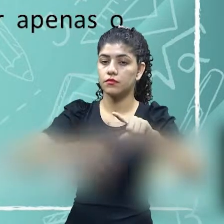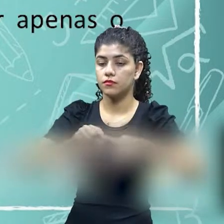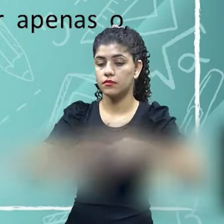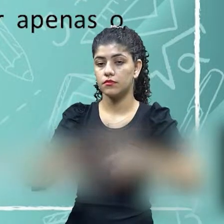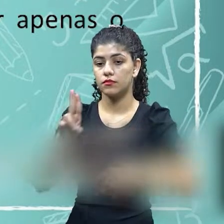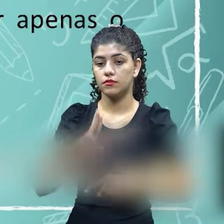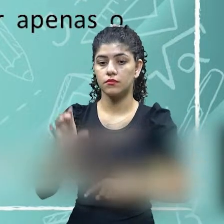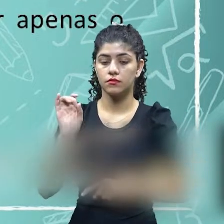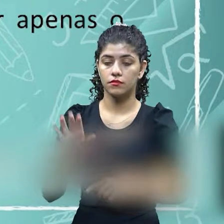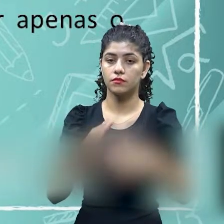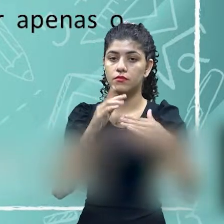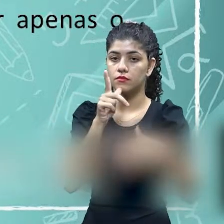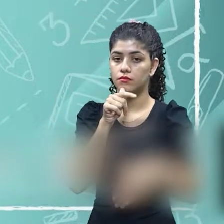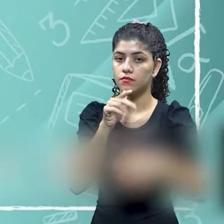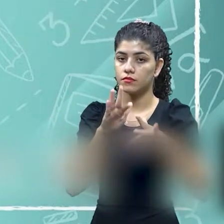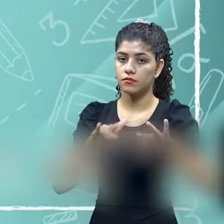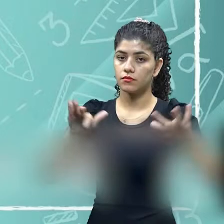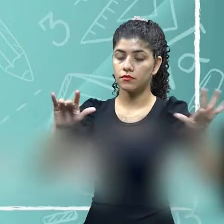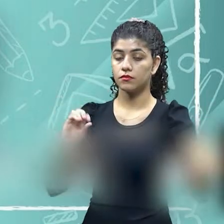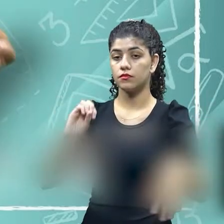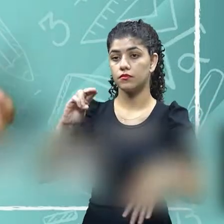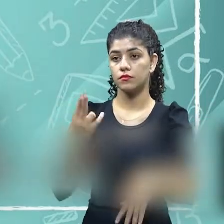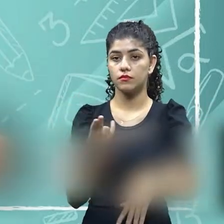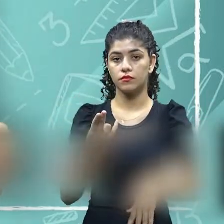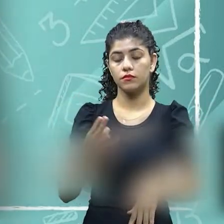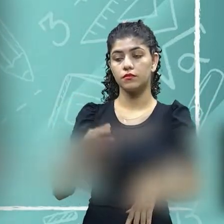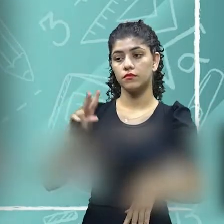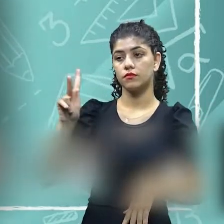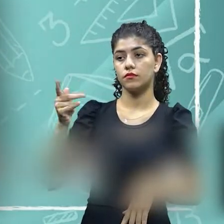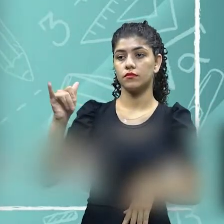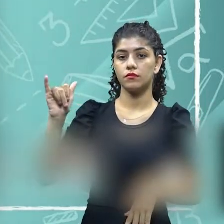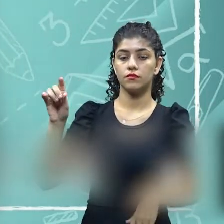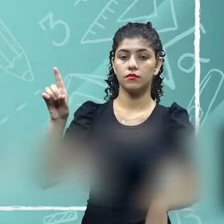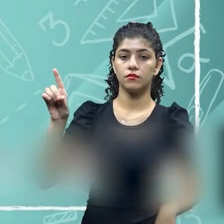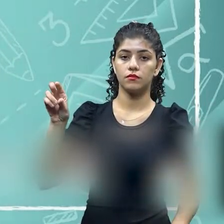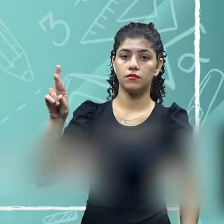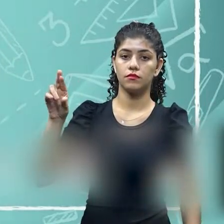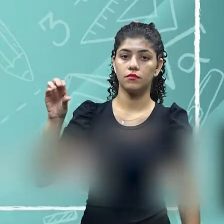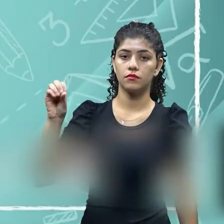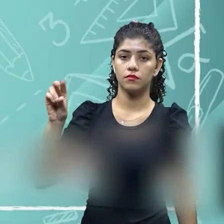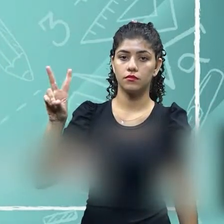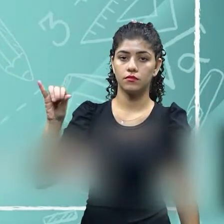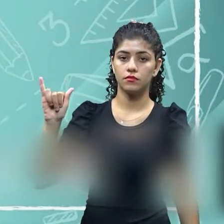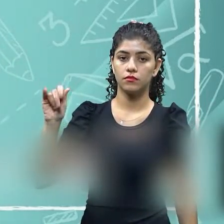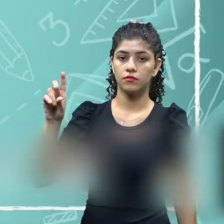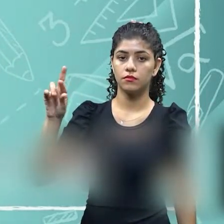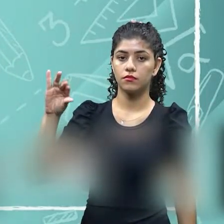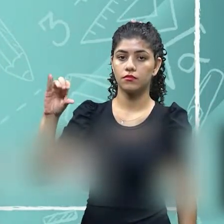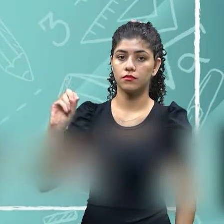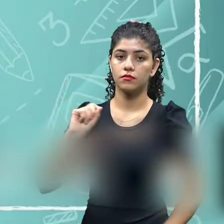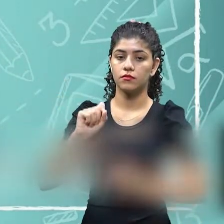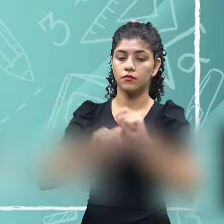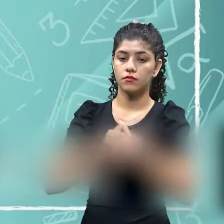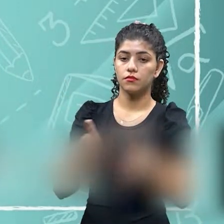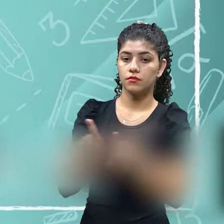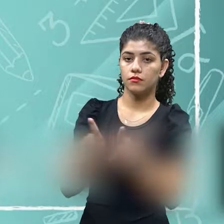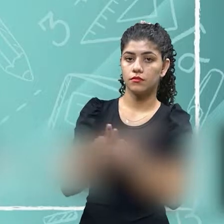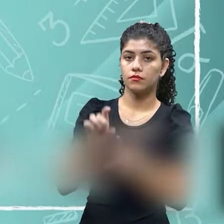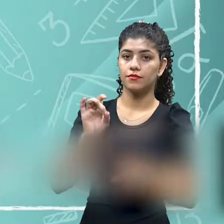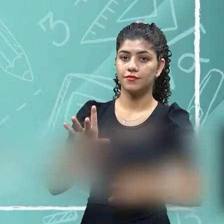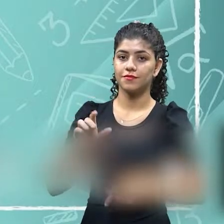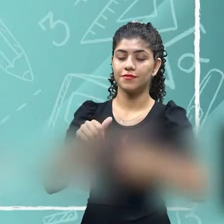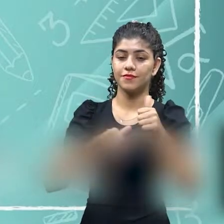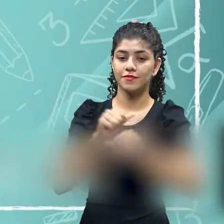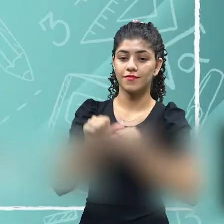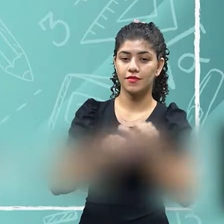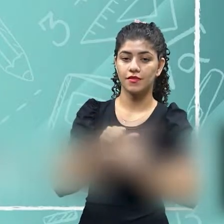marítimo ou hidroviário. Então observamos aqui as responsabilidades do exportador é até o porto e apenas ao importador é colocado o